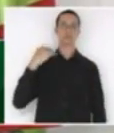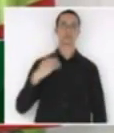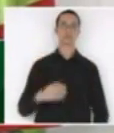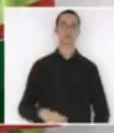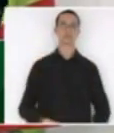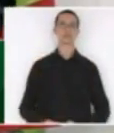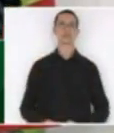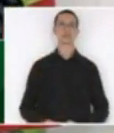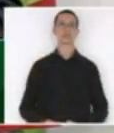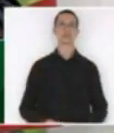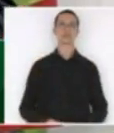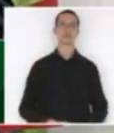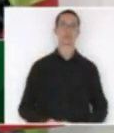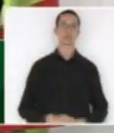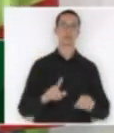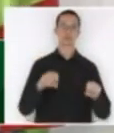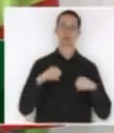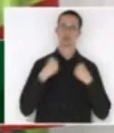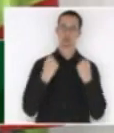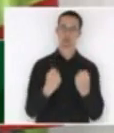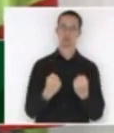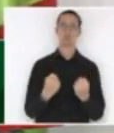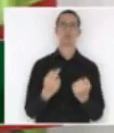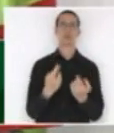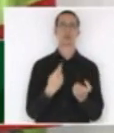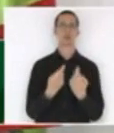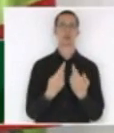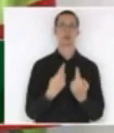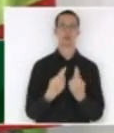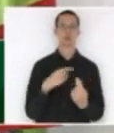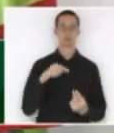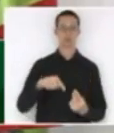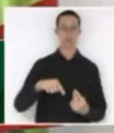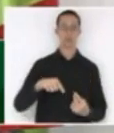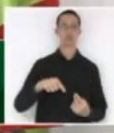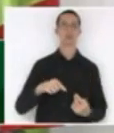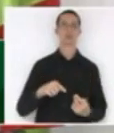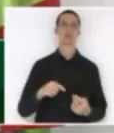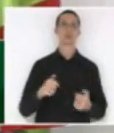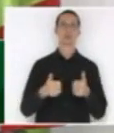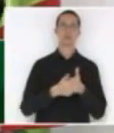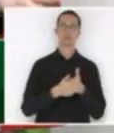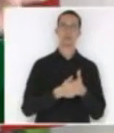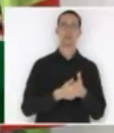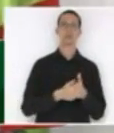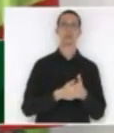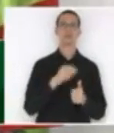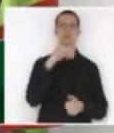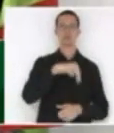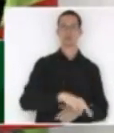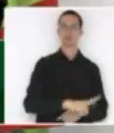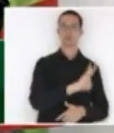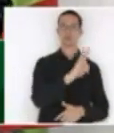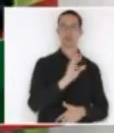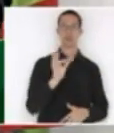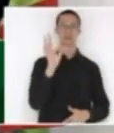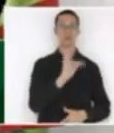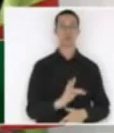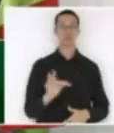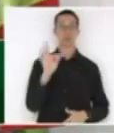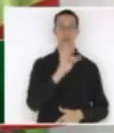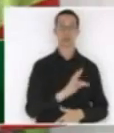grande rodovia que faz todo o escoamento daquela região de Nova Veneza, Forquilinha, Maracajá, BR-101, que é a